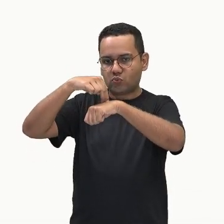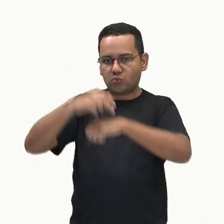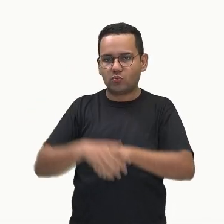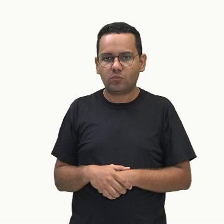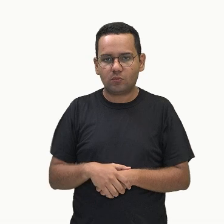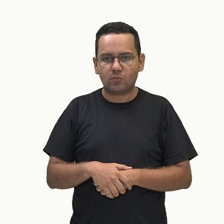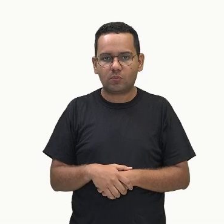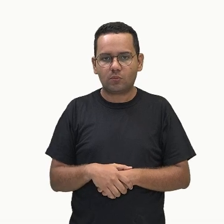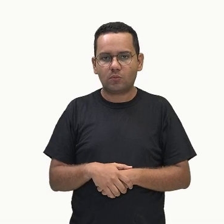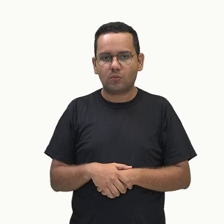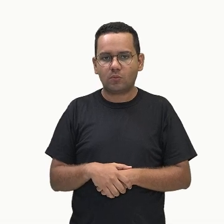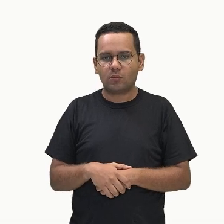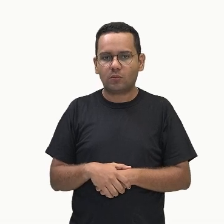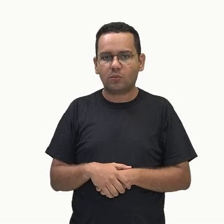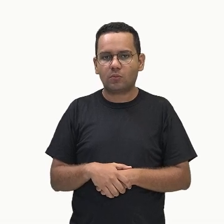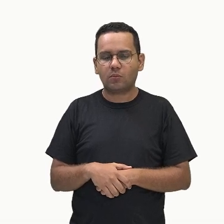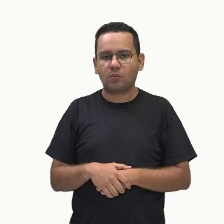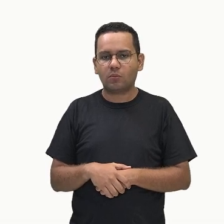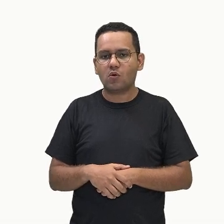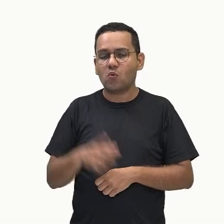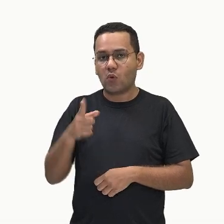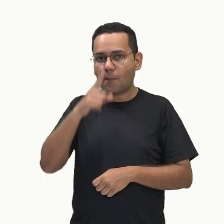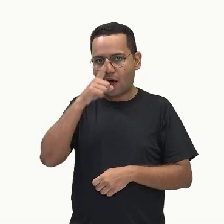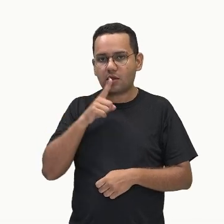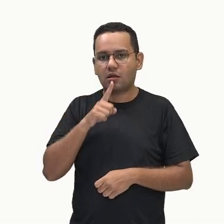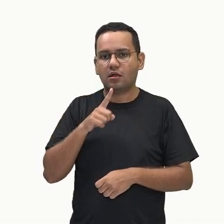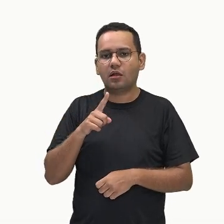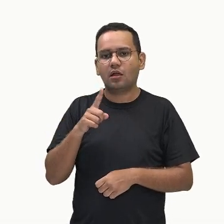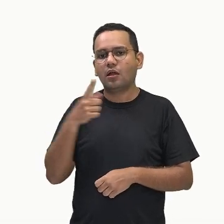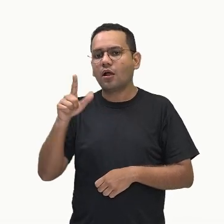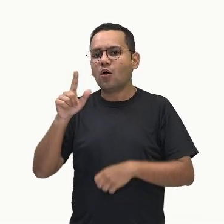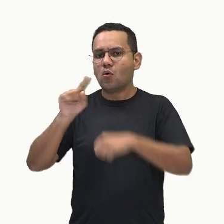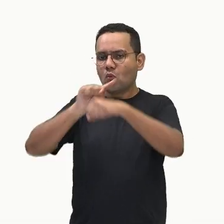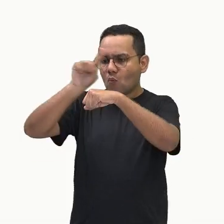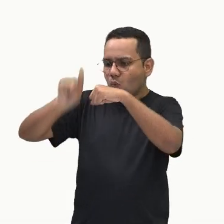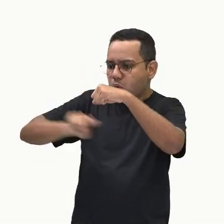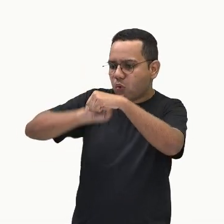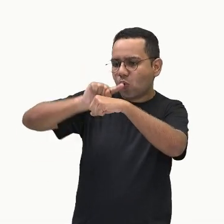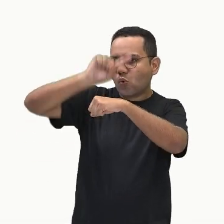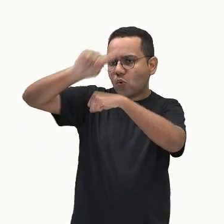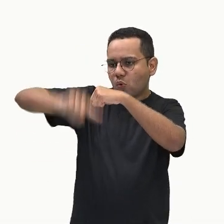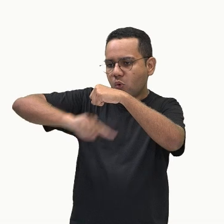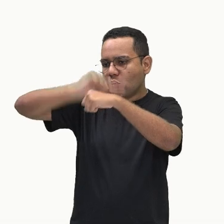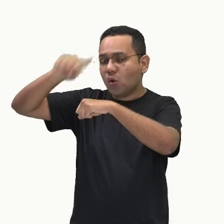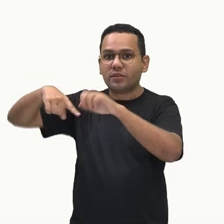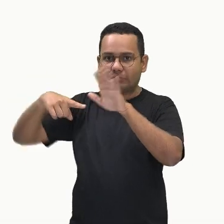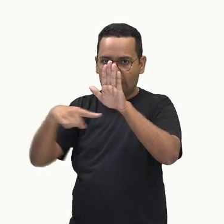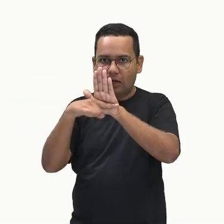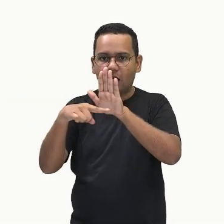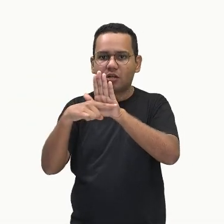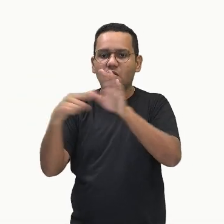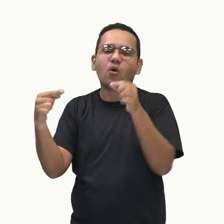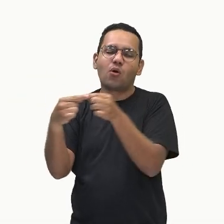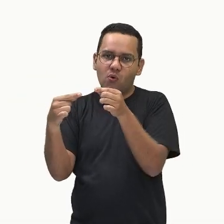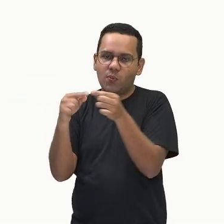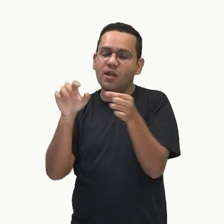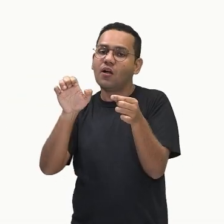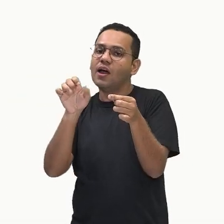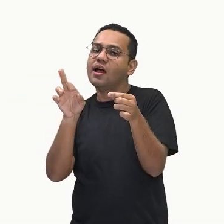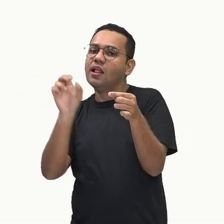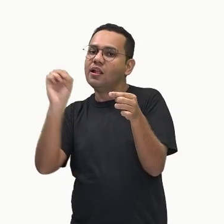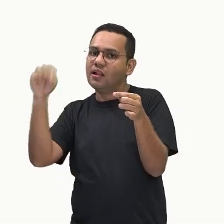Orbitando na eletrosfera, nós temos o elétron. Então, os prótons, nêutrons e